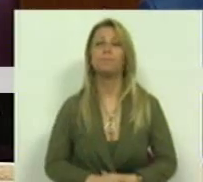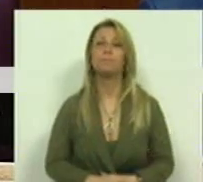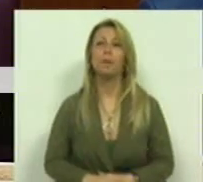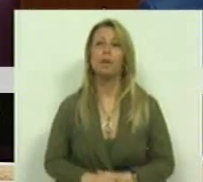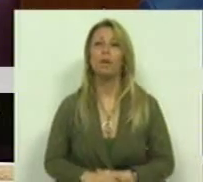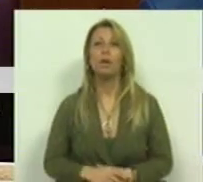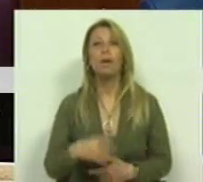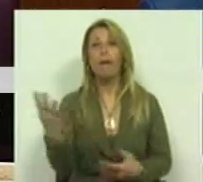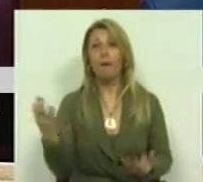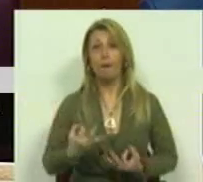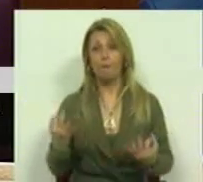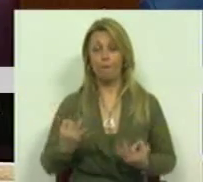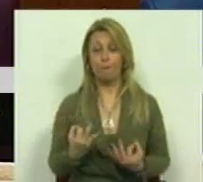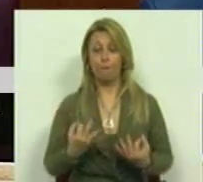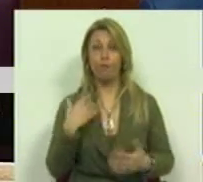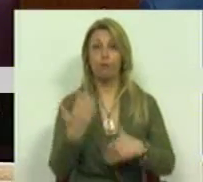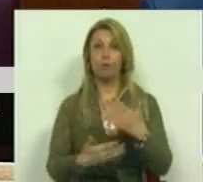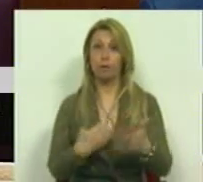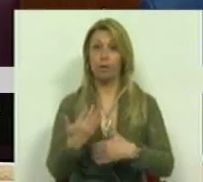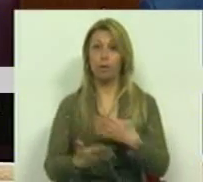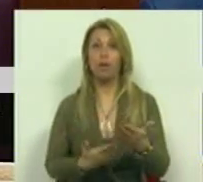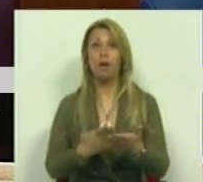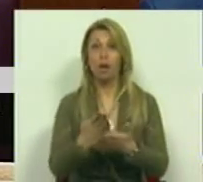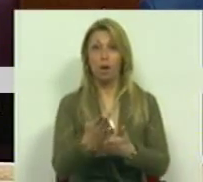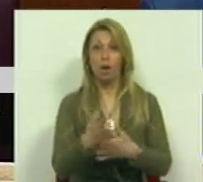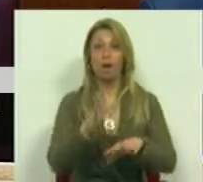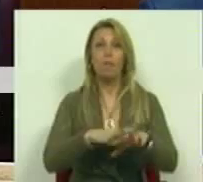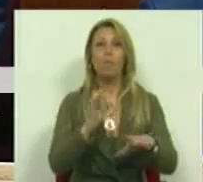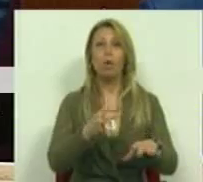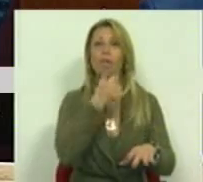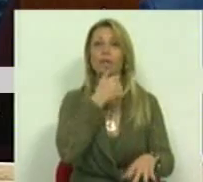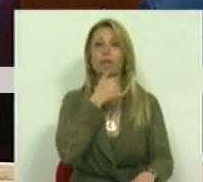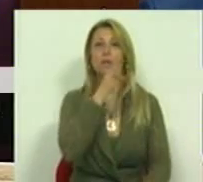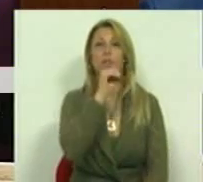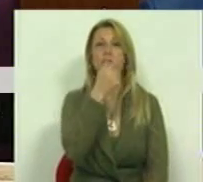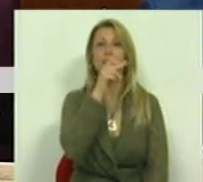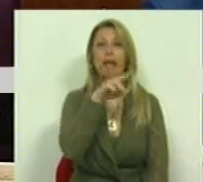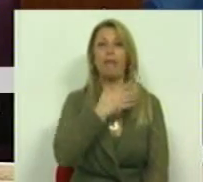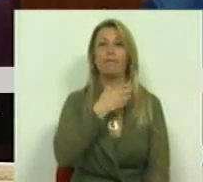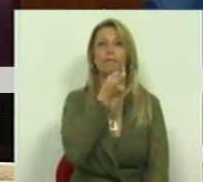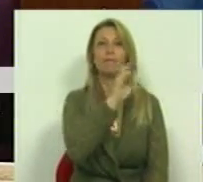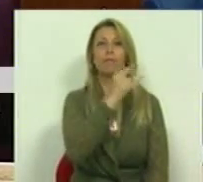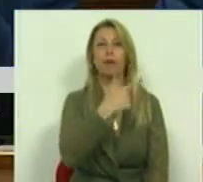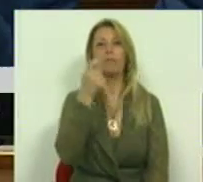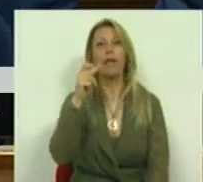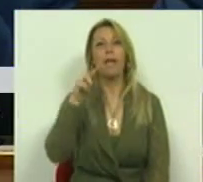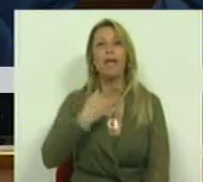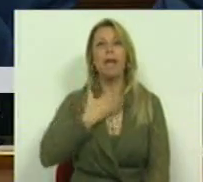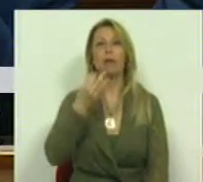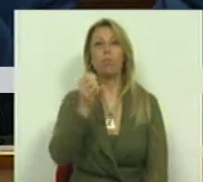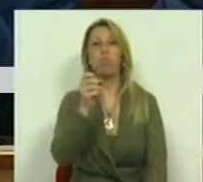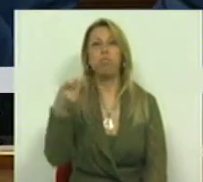na sequência da decisão da Standard & Poor's de baixar o rating